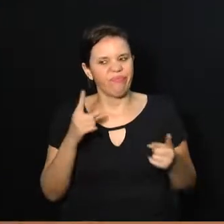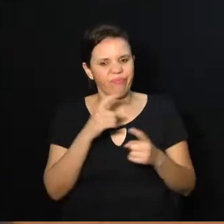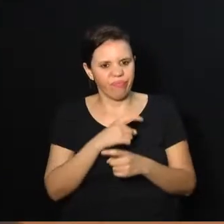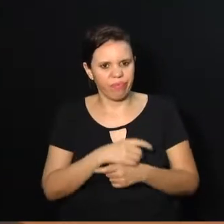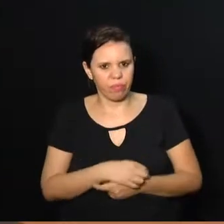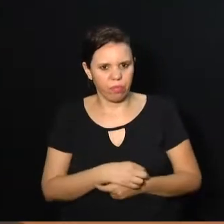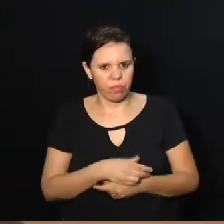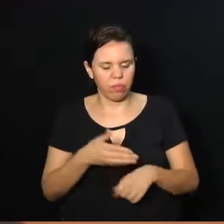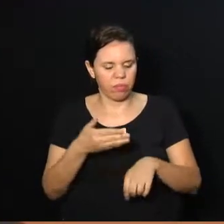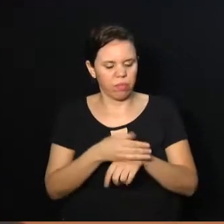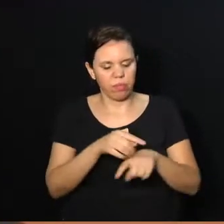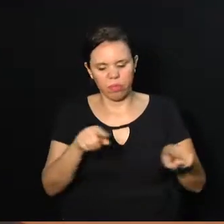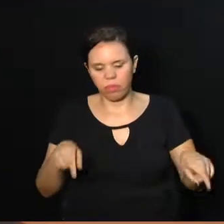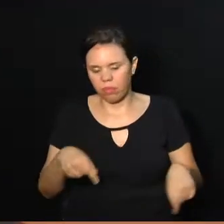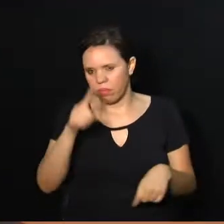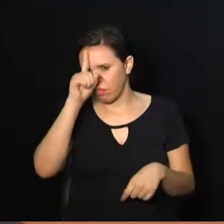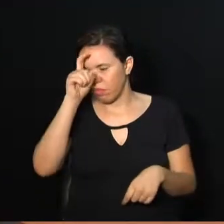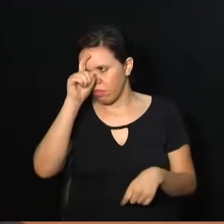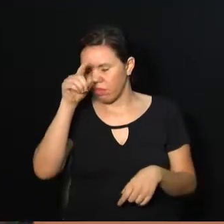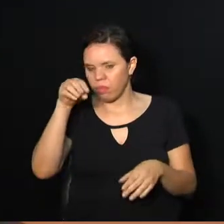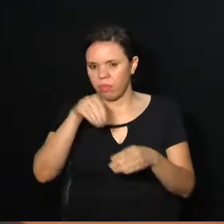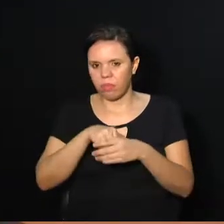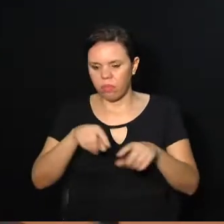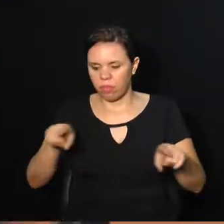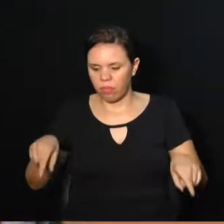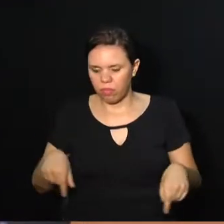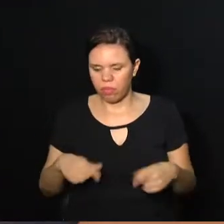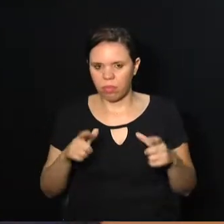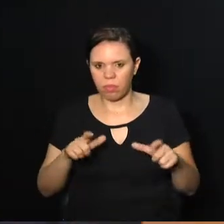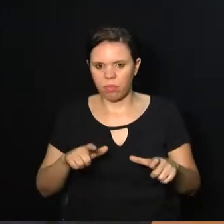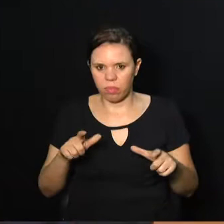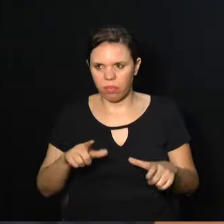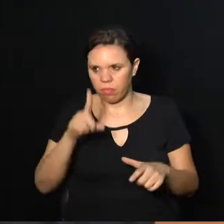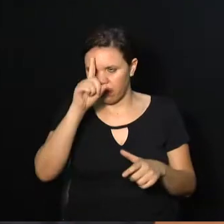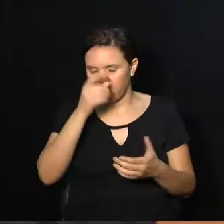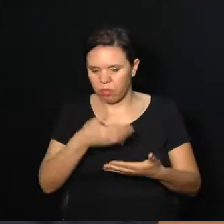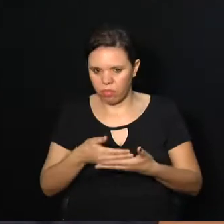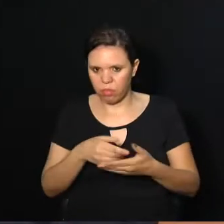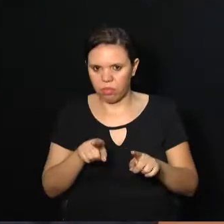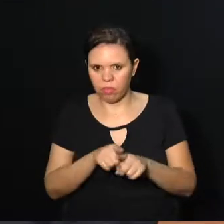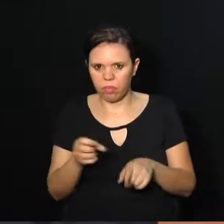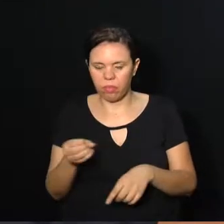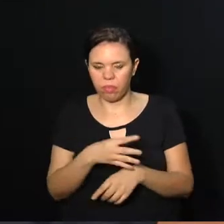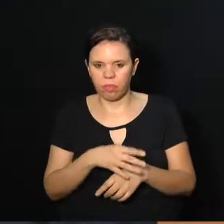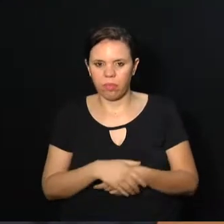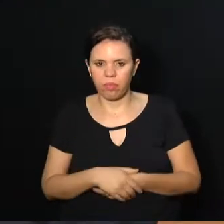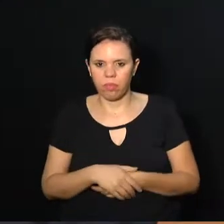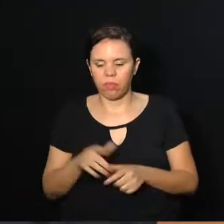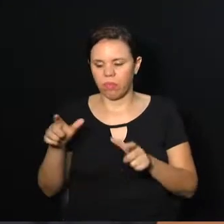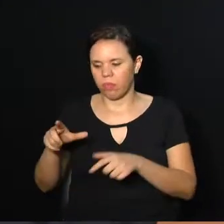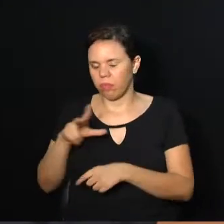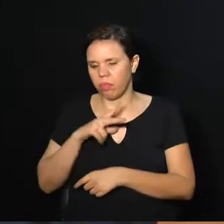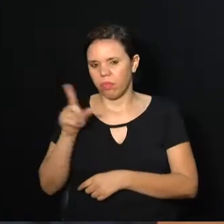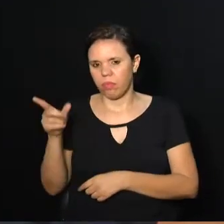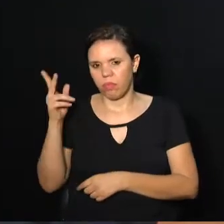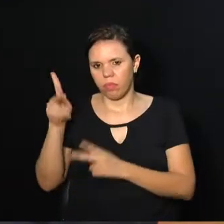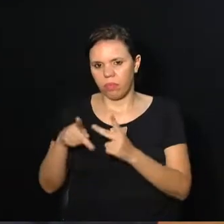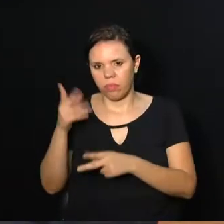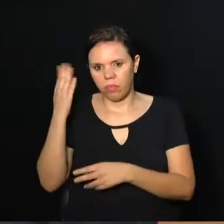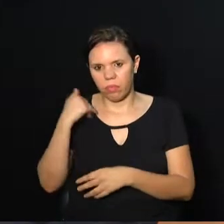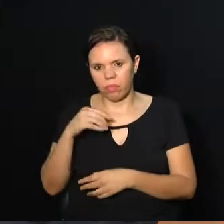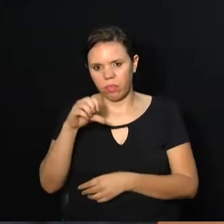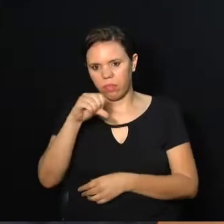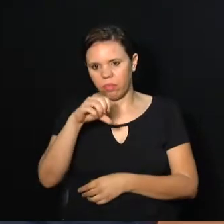Você entra numa maternidade, por exemplo, você pega aquela ala nova, por mais que seja um espaço particular, mas poucos sabem, nascem